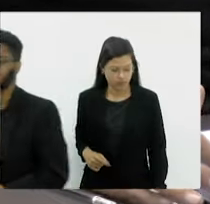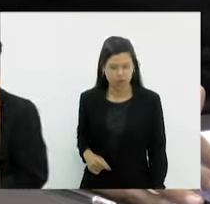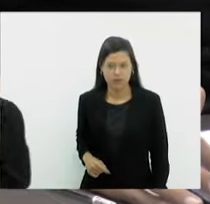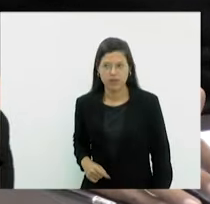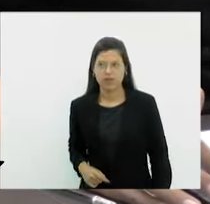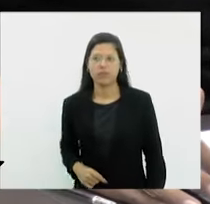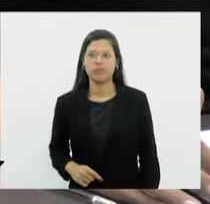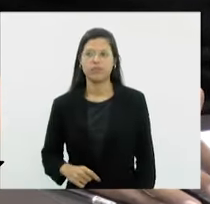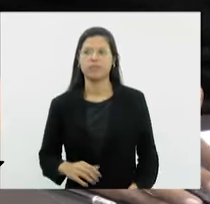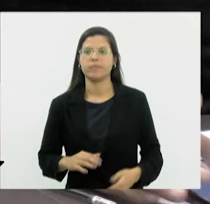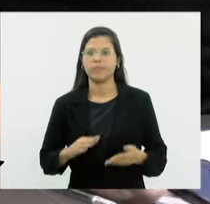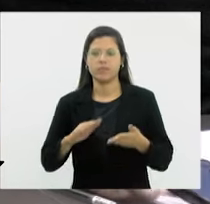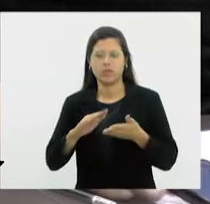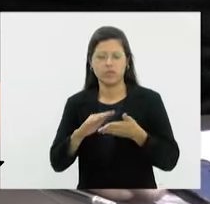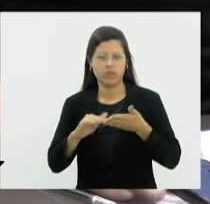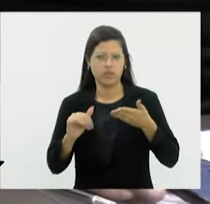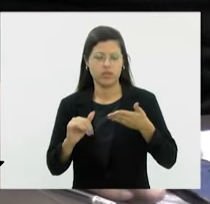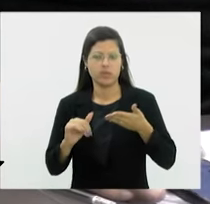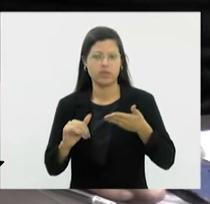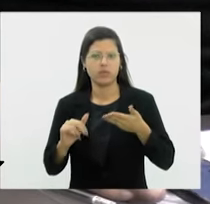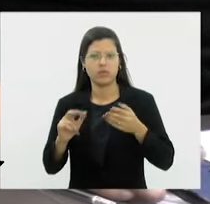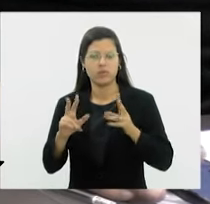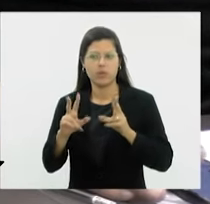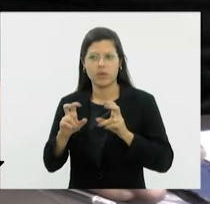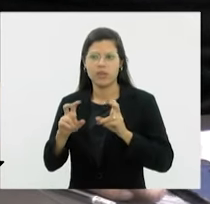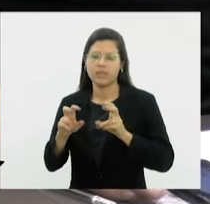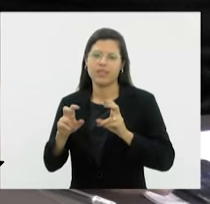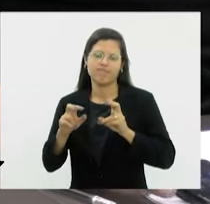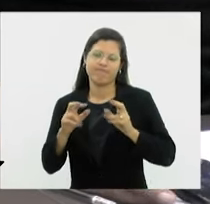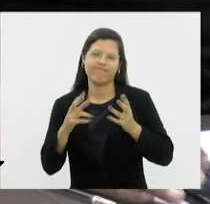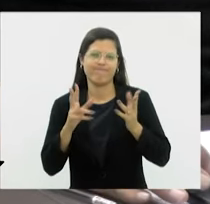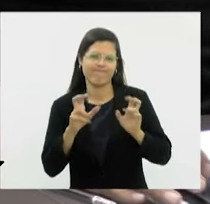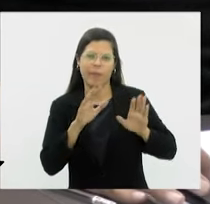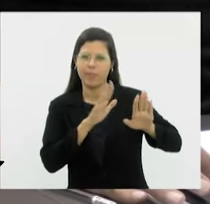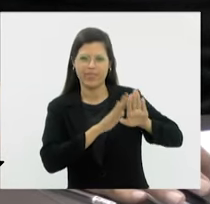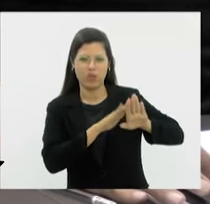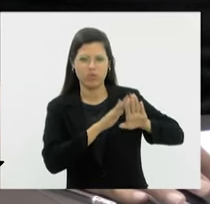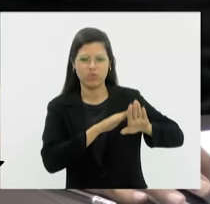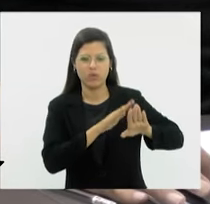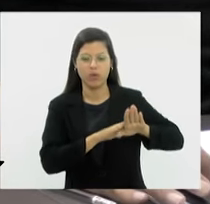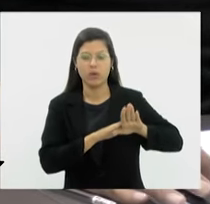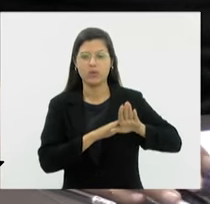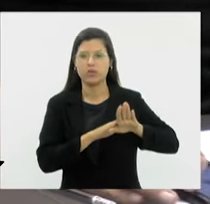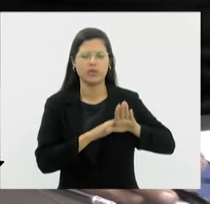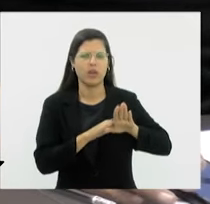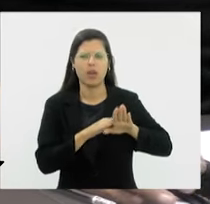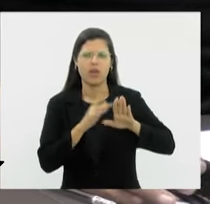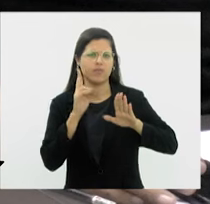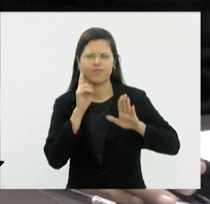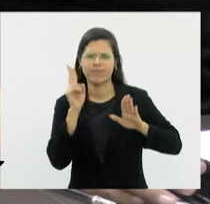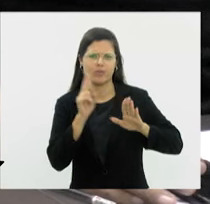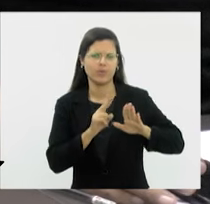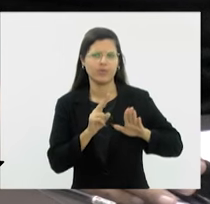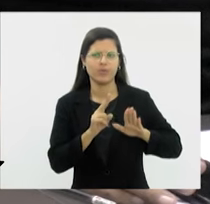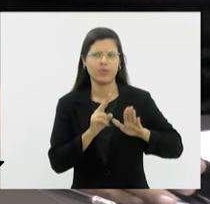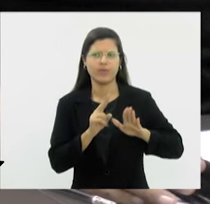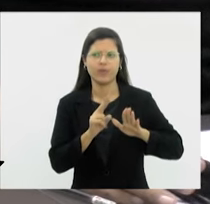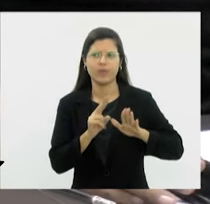a confessa vertente ideológica, eu não vi que